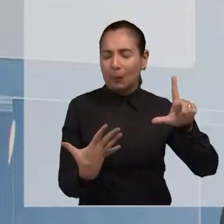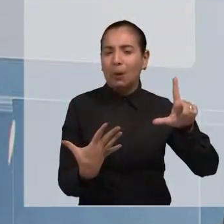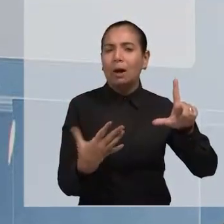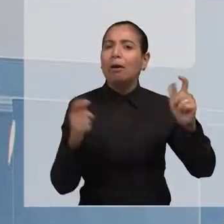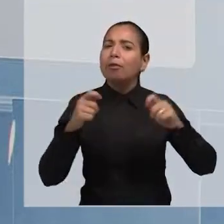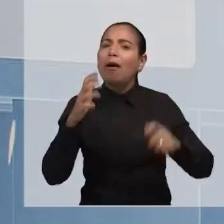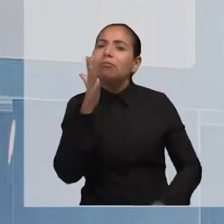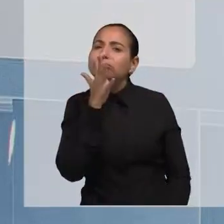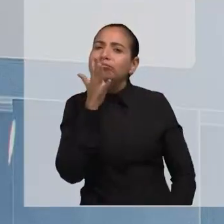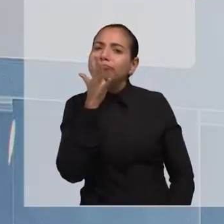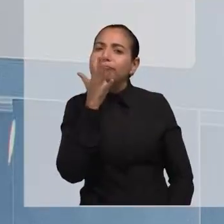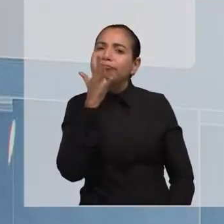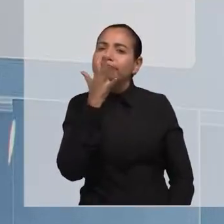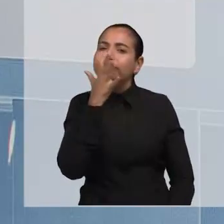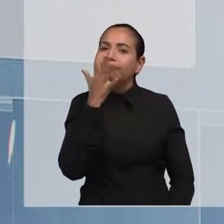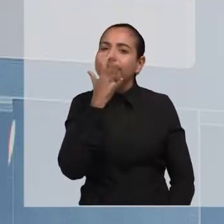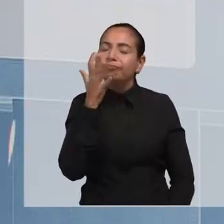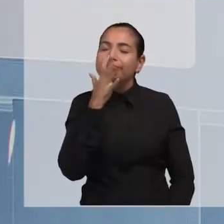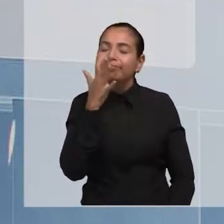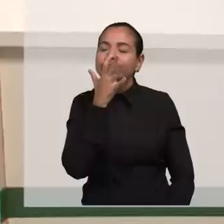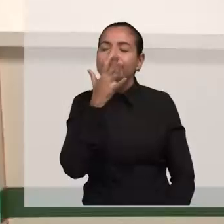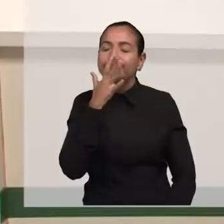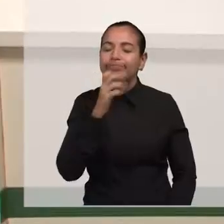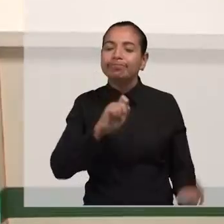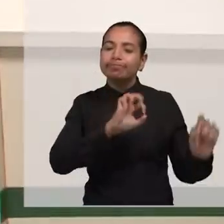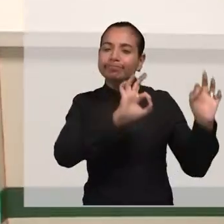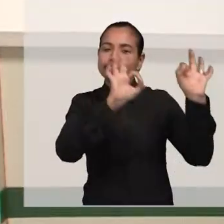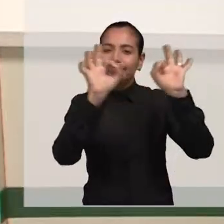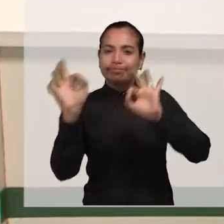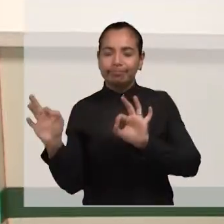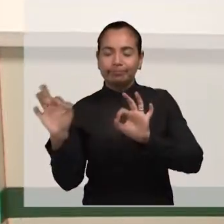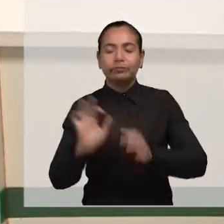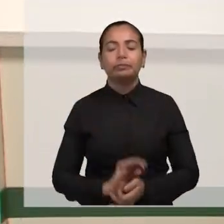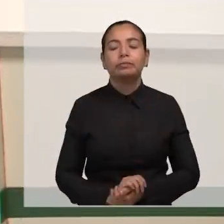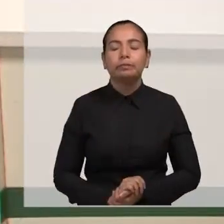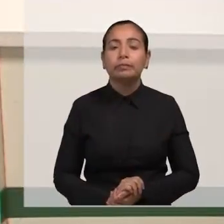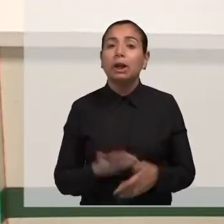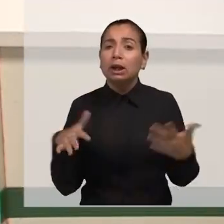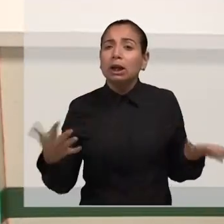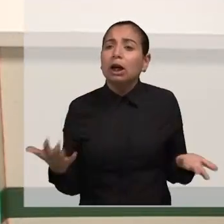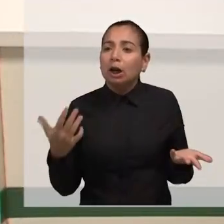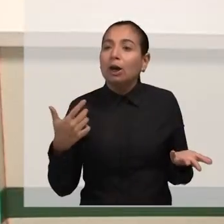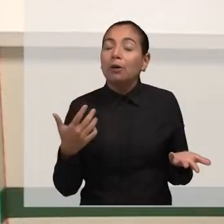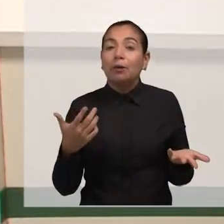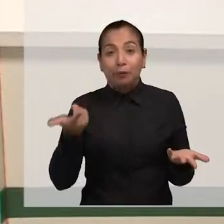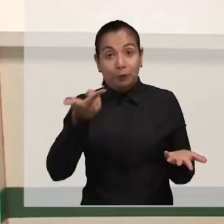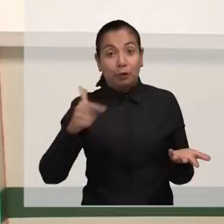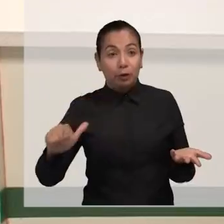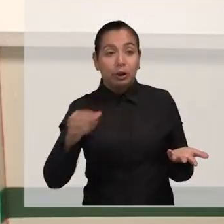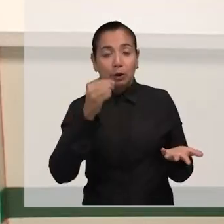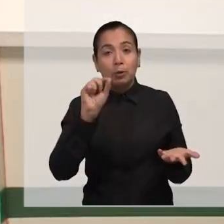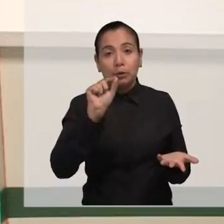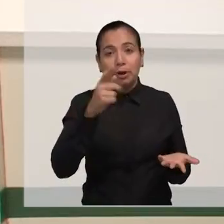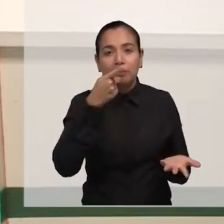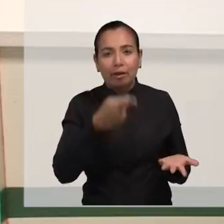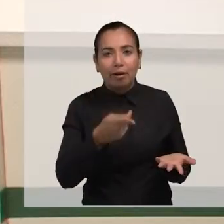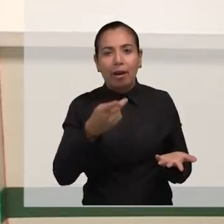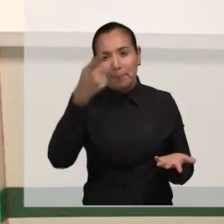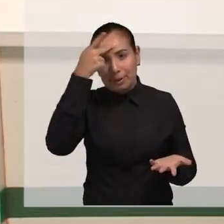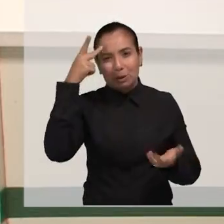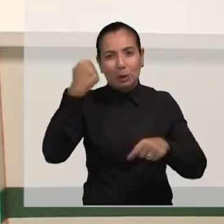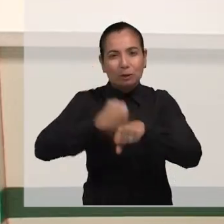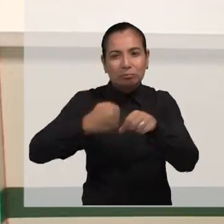ouvir aqui e ver com qualidade. Luiz, deixa eu voltar aqui, falando nos inimigos. E é interessante, só para lhe